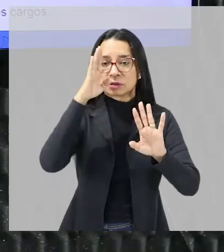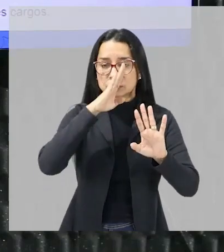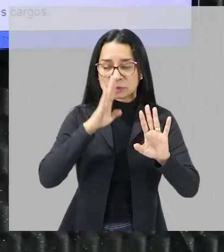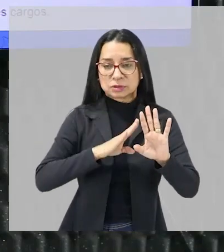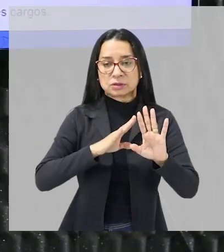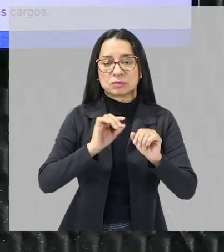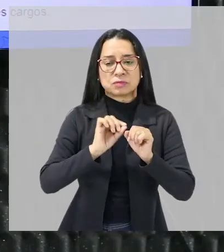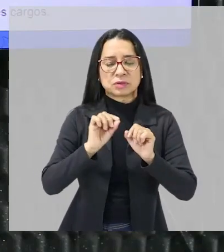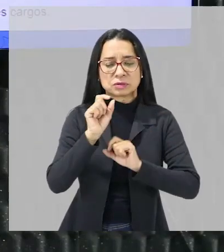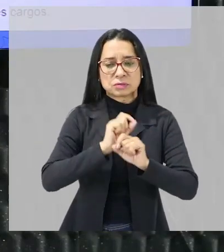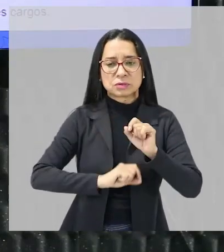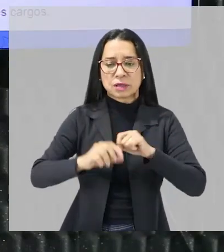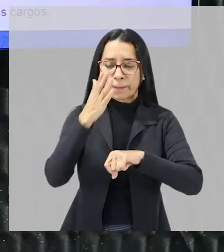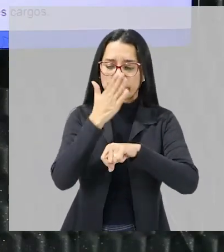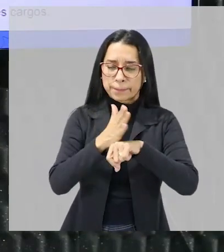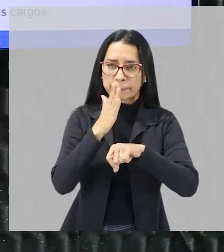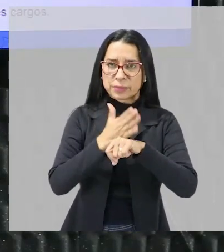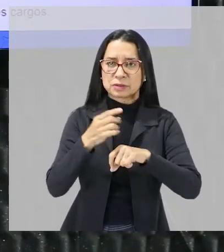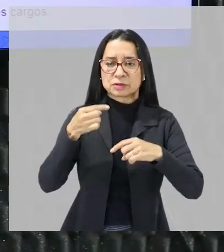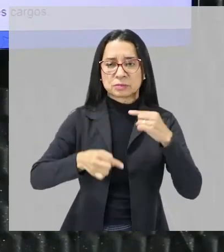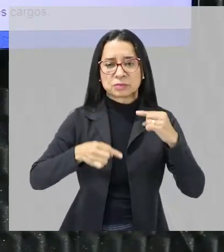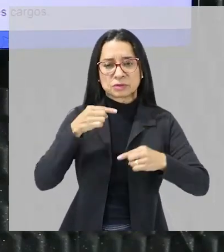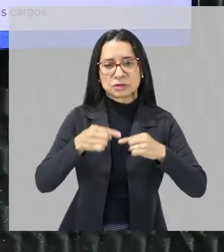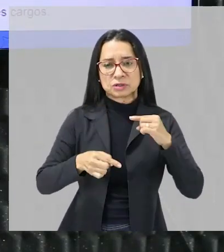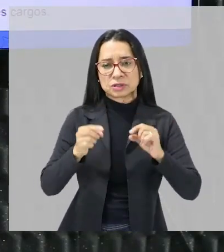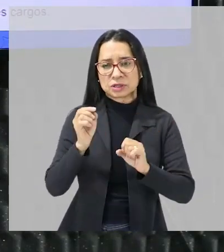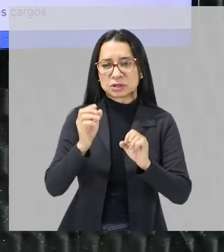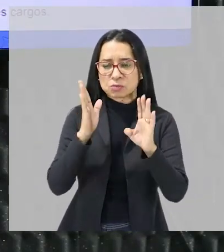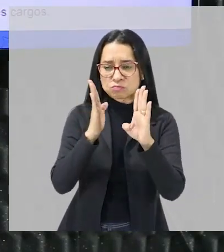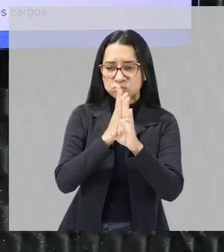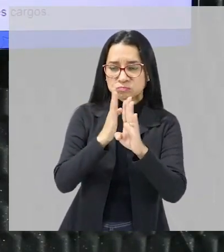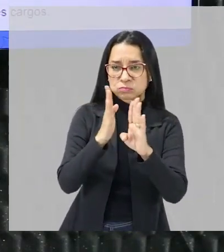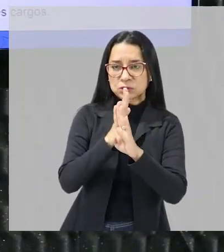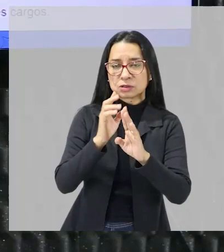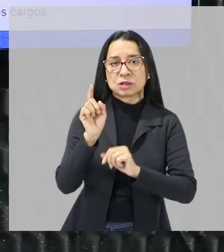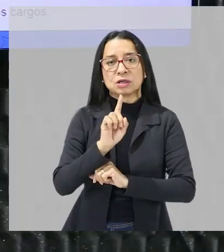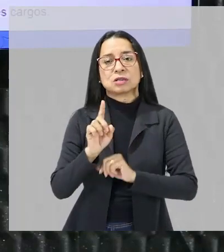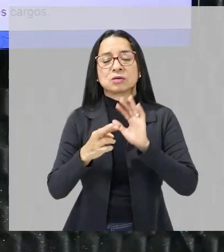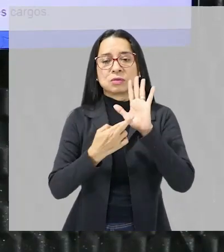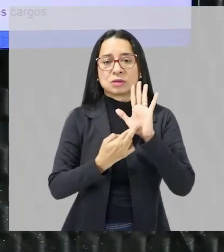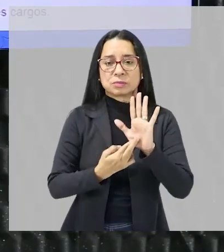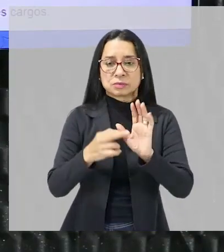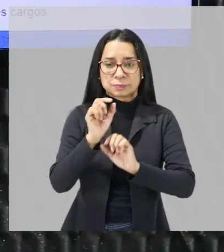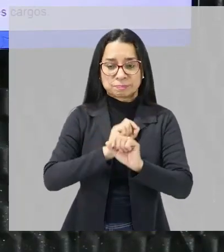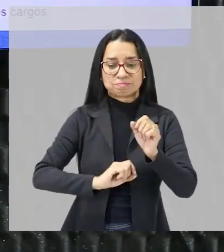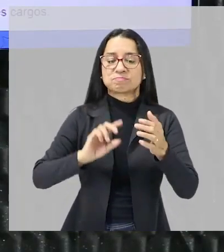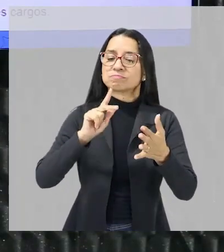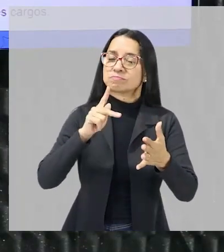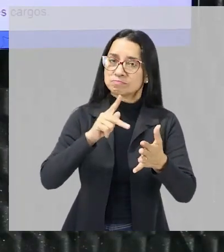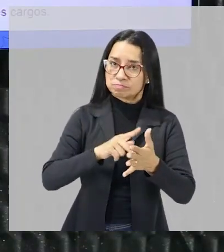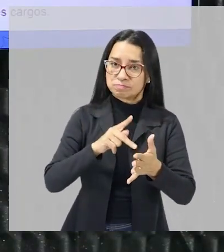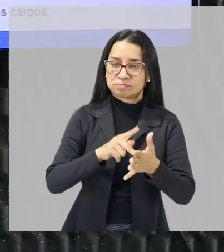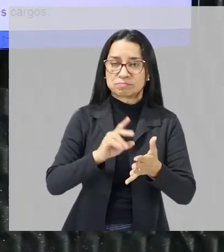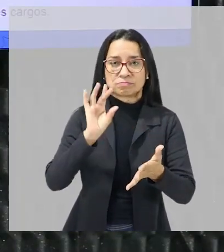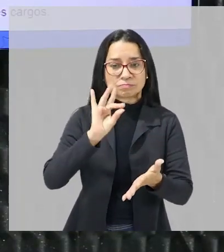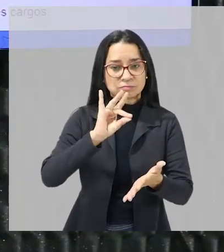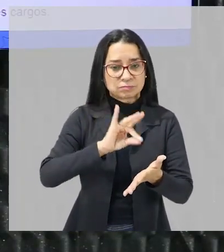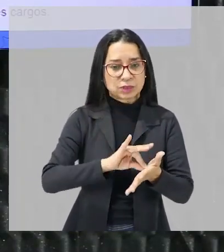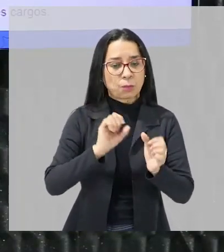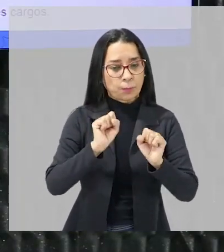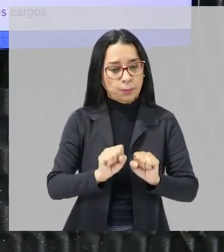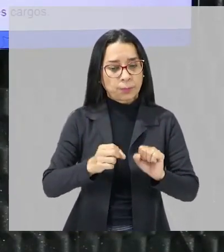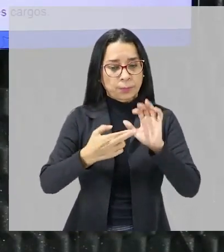seja dissimulada, seja falseada, não represente o que ela deve de verdade representar. E aí vamos lá para as